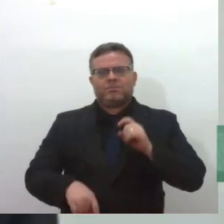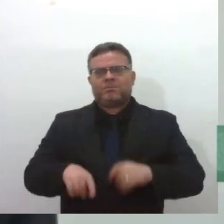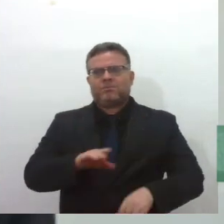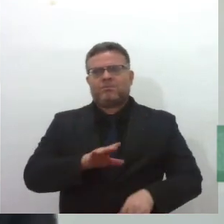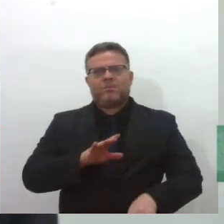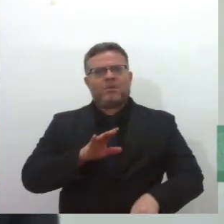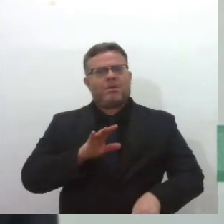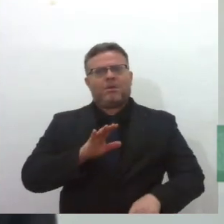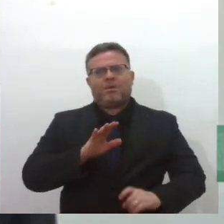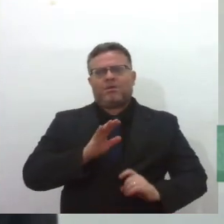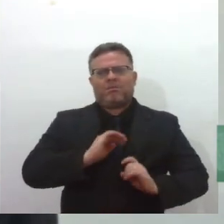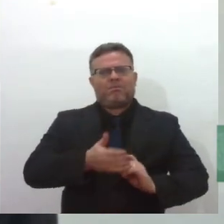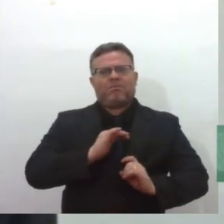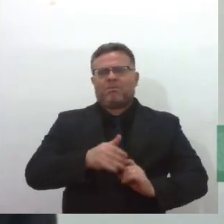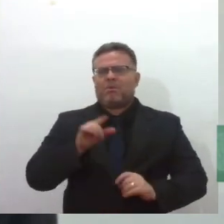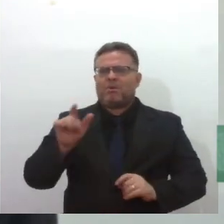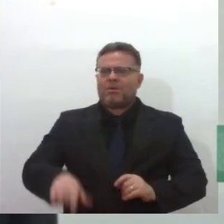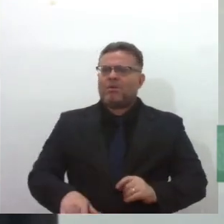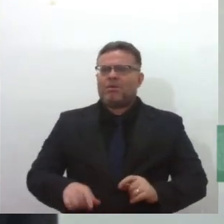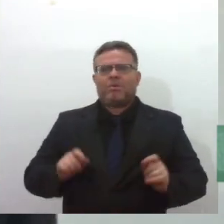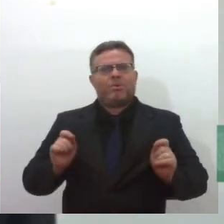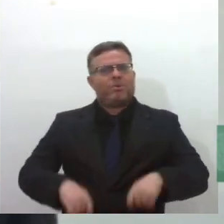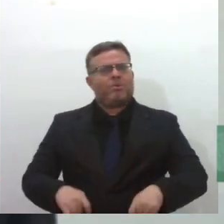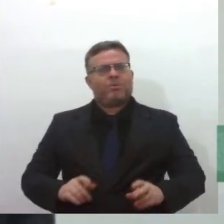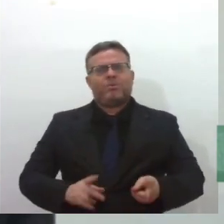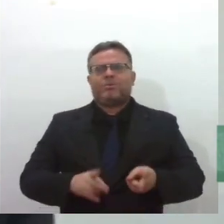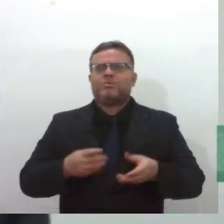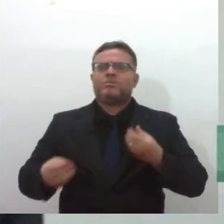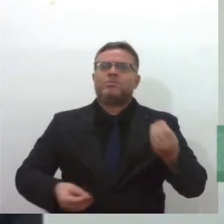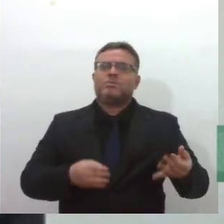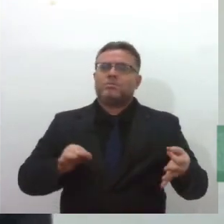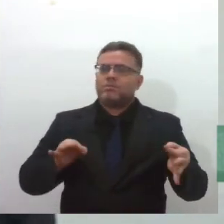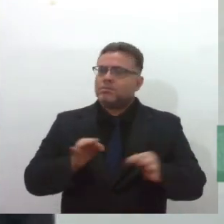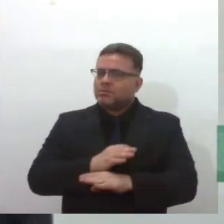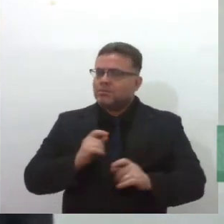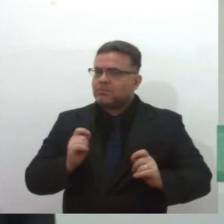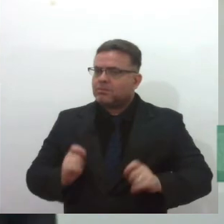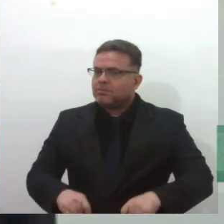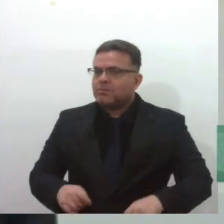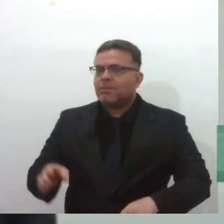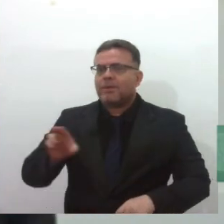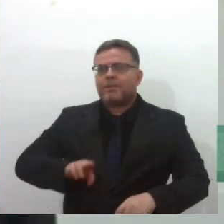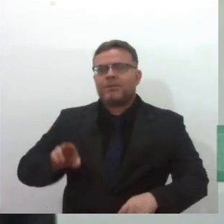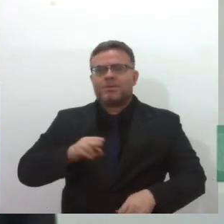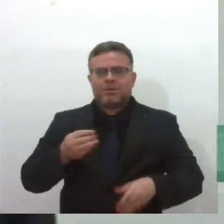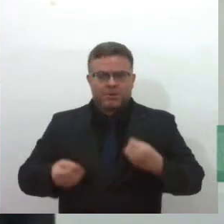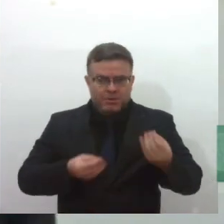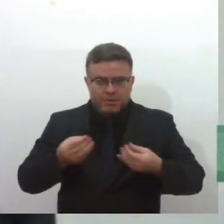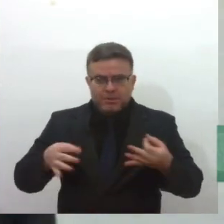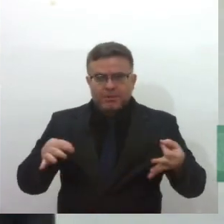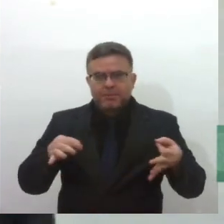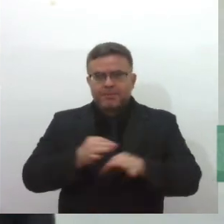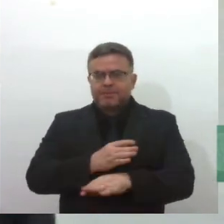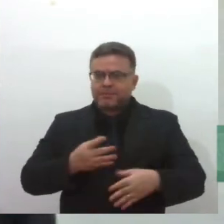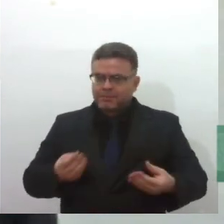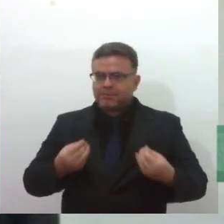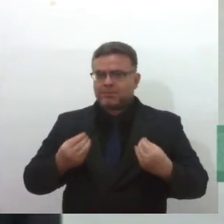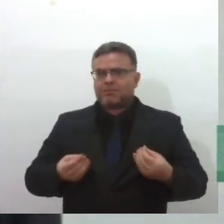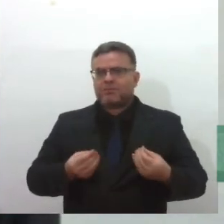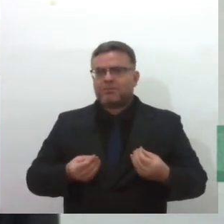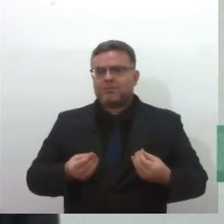crianças para coletar dados, informações, fotos que poderão ser utilizadas para satisfazer o seu desejo